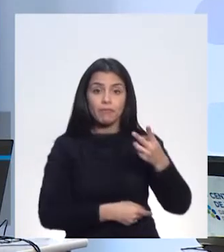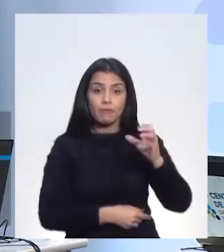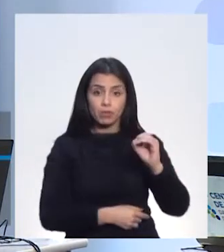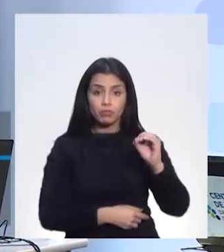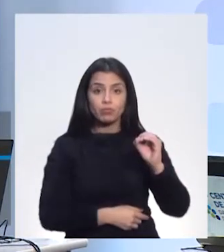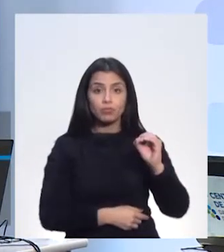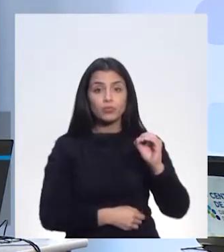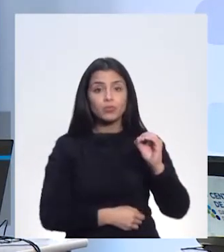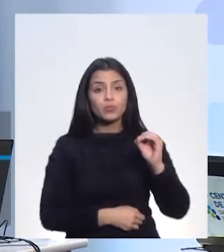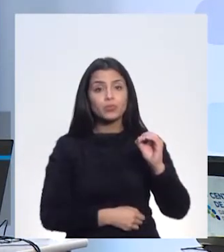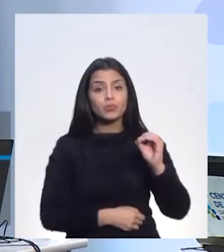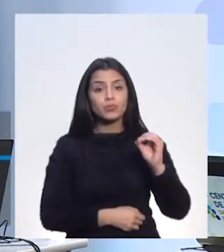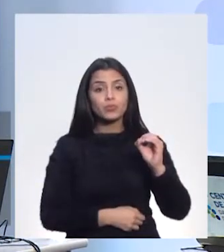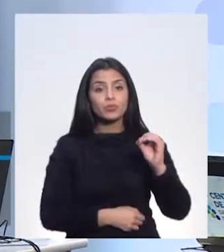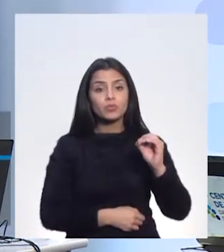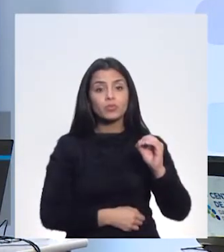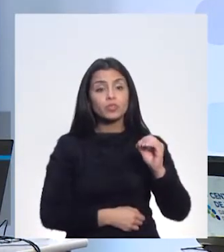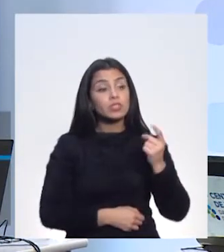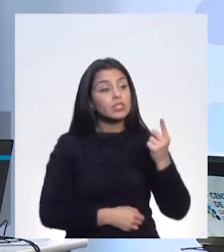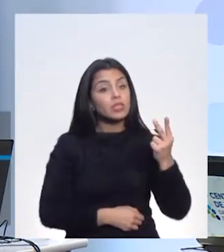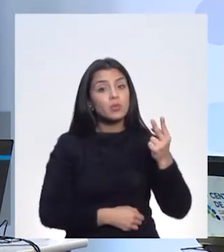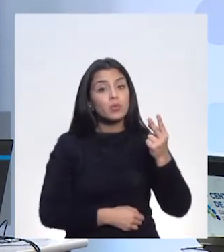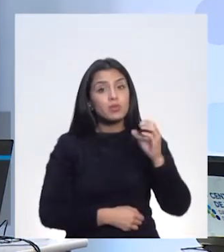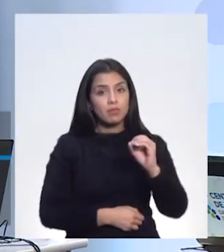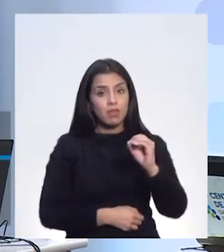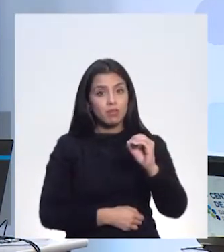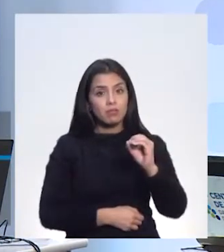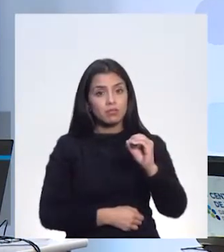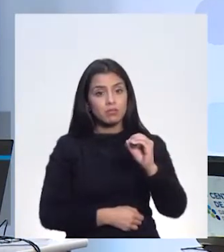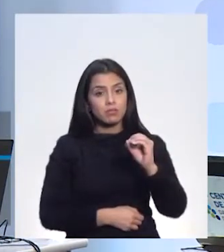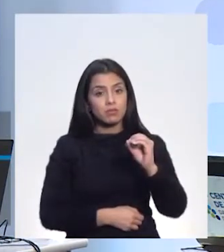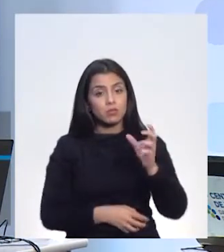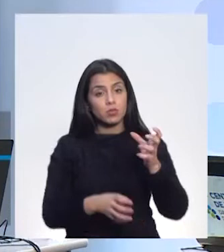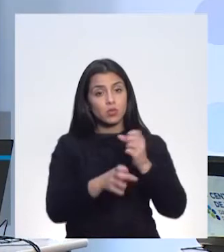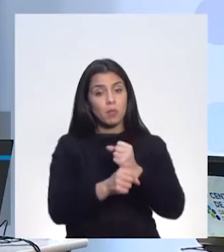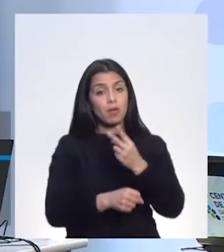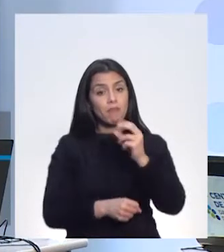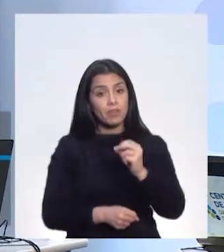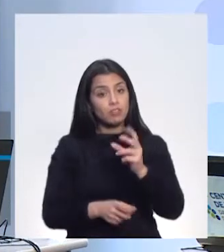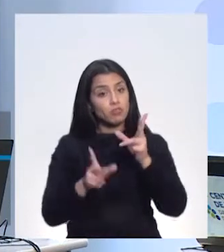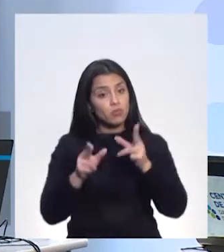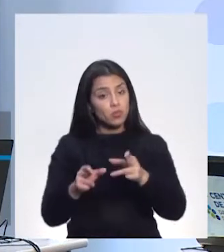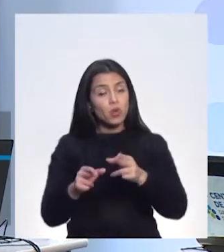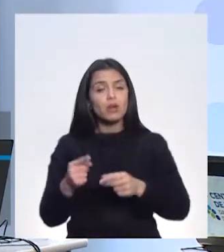E 110, se eu somar 20, não dá o 130? Pois é.